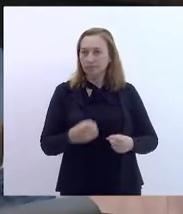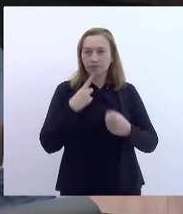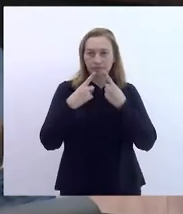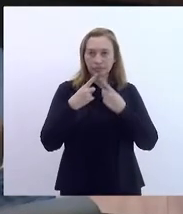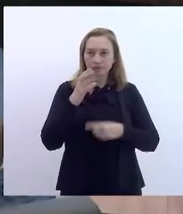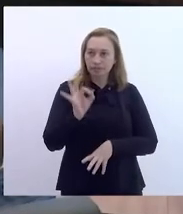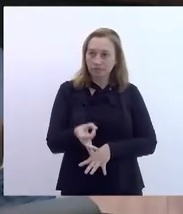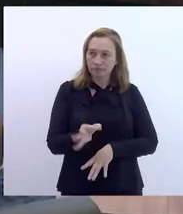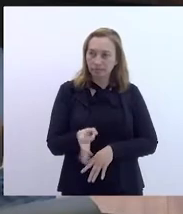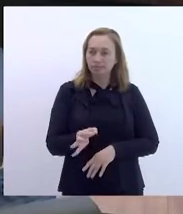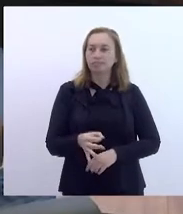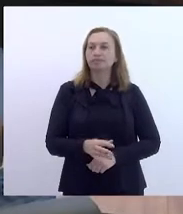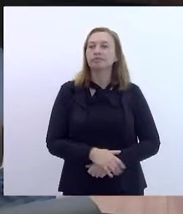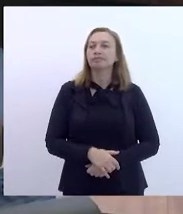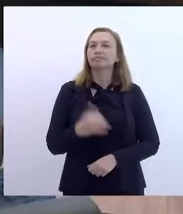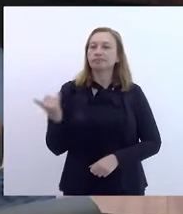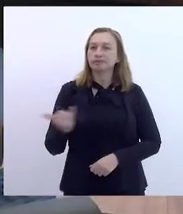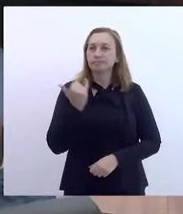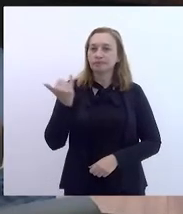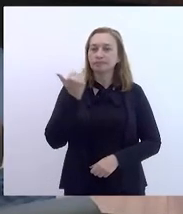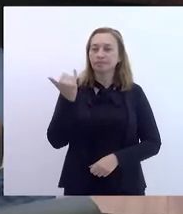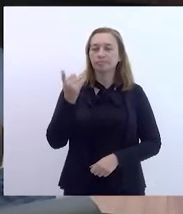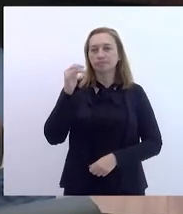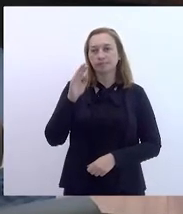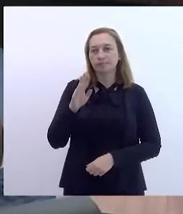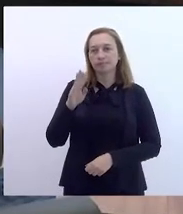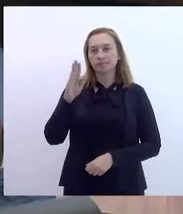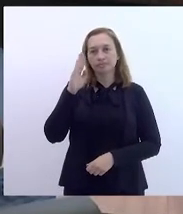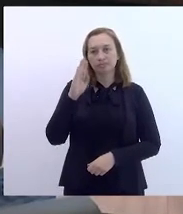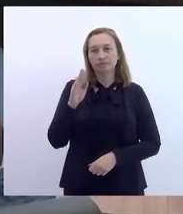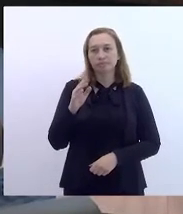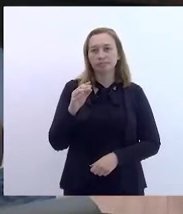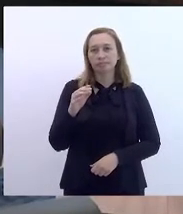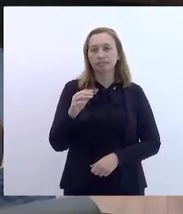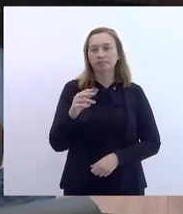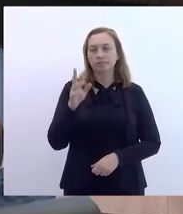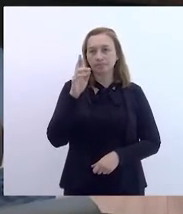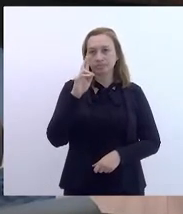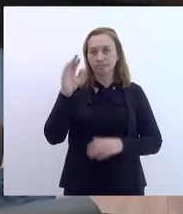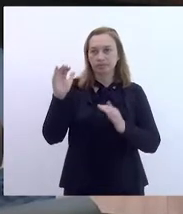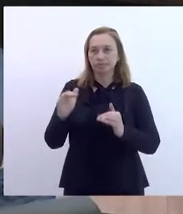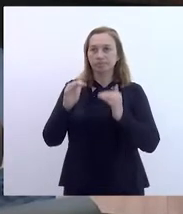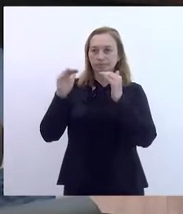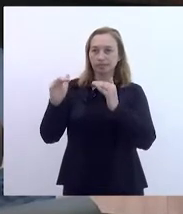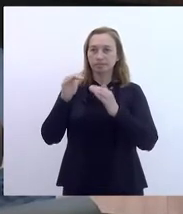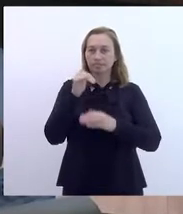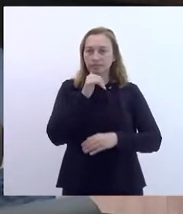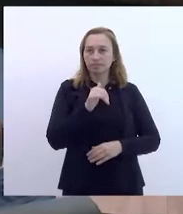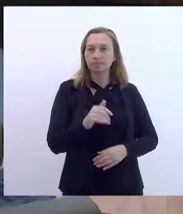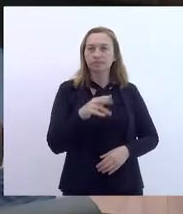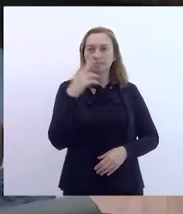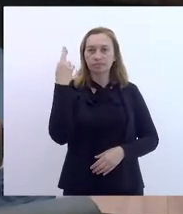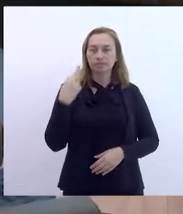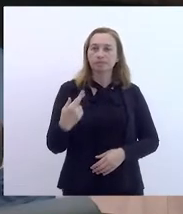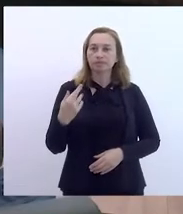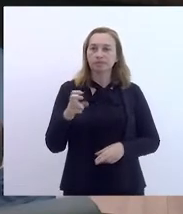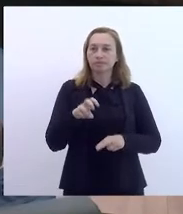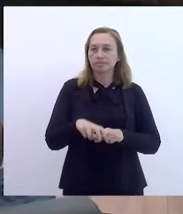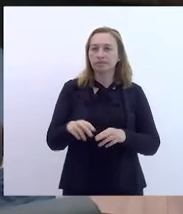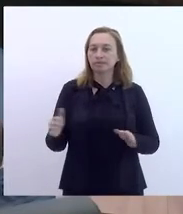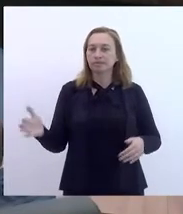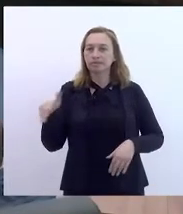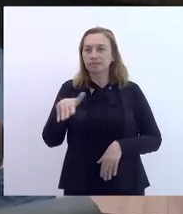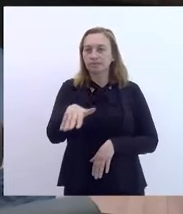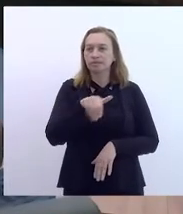certamente também é importante prioritário para vossa excelência tão Renato está aqui na mesa